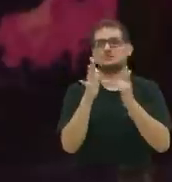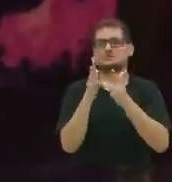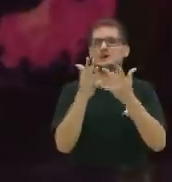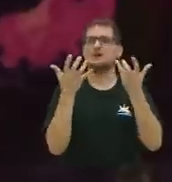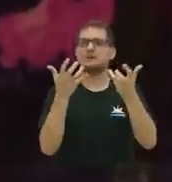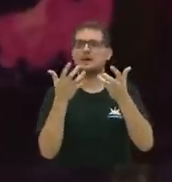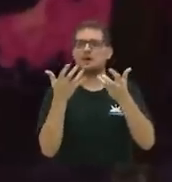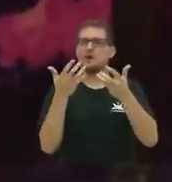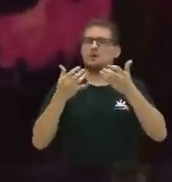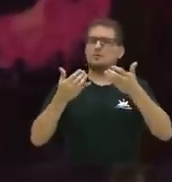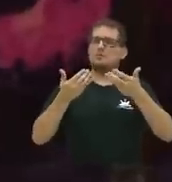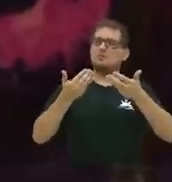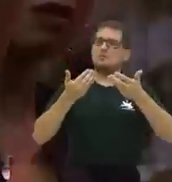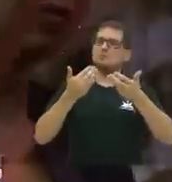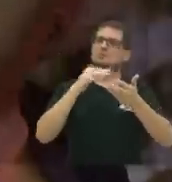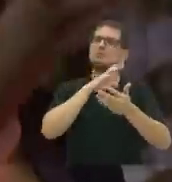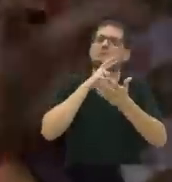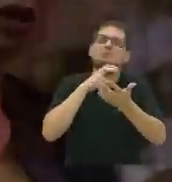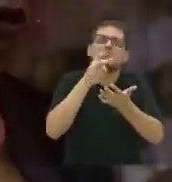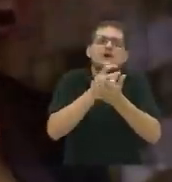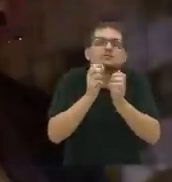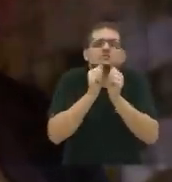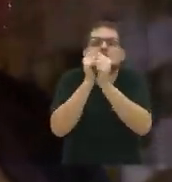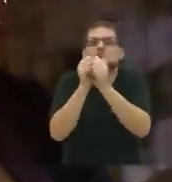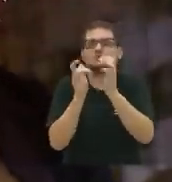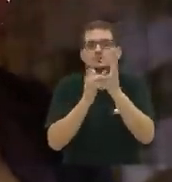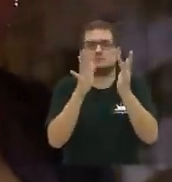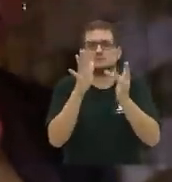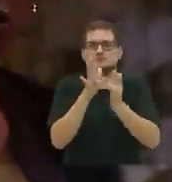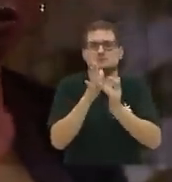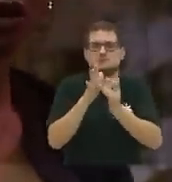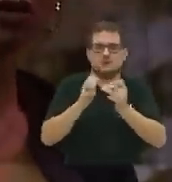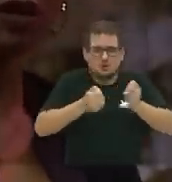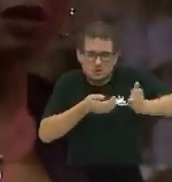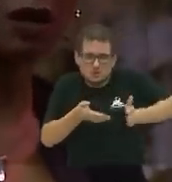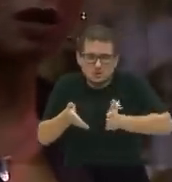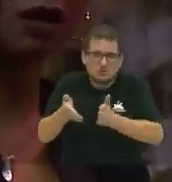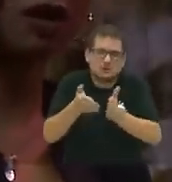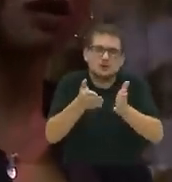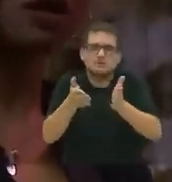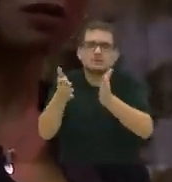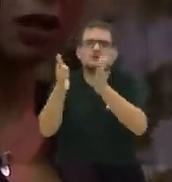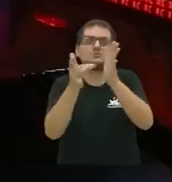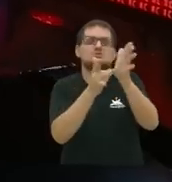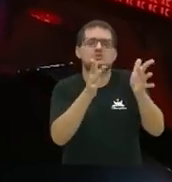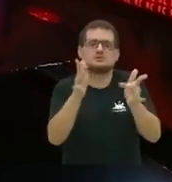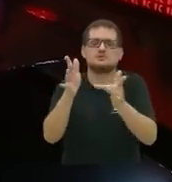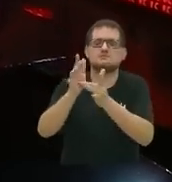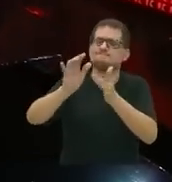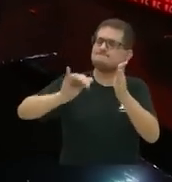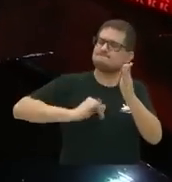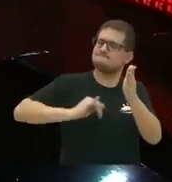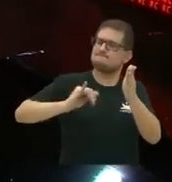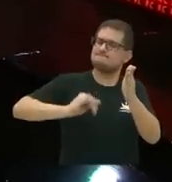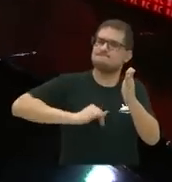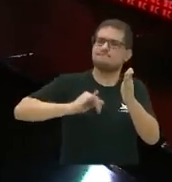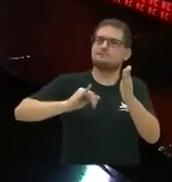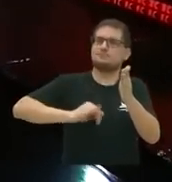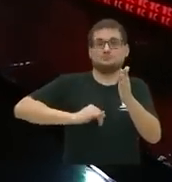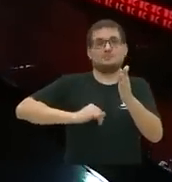morrer. Pela vida certo dia em Jerusalém,